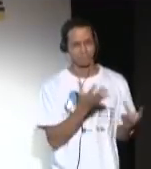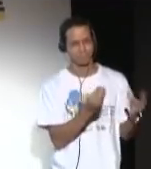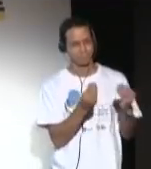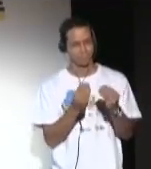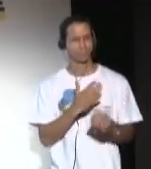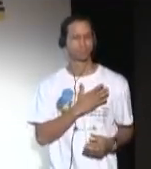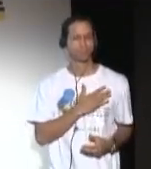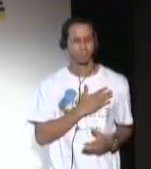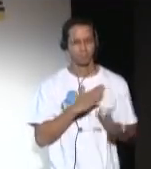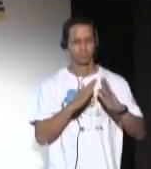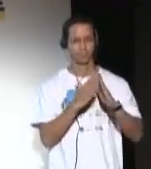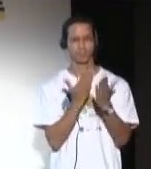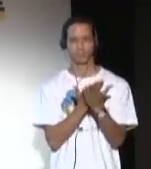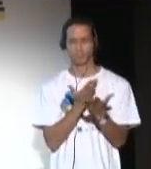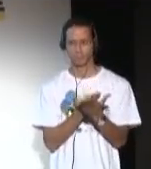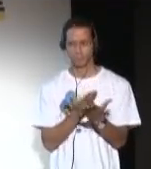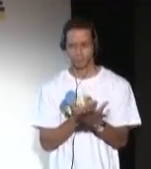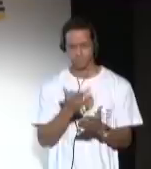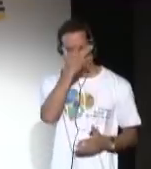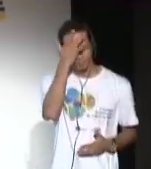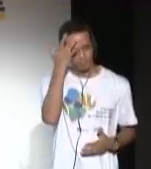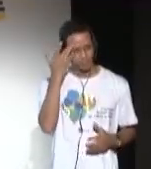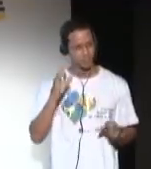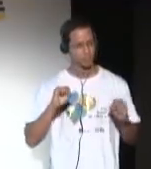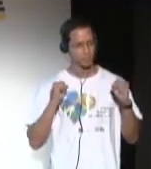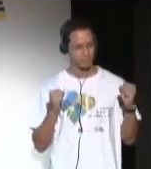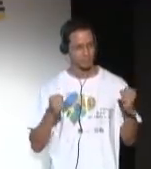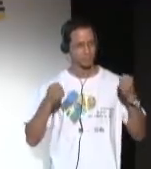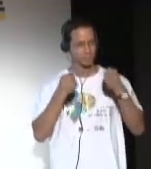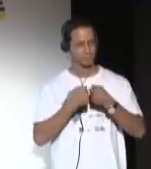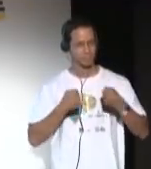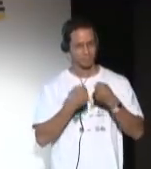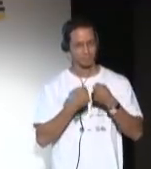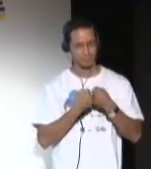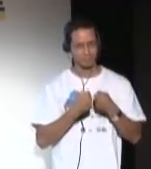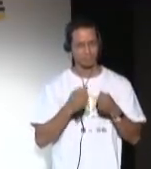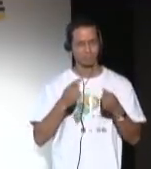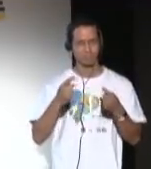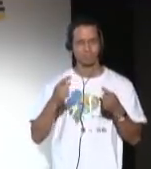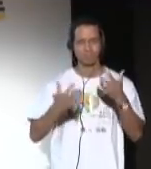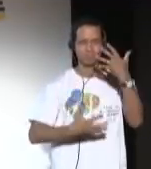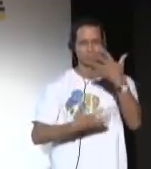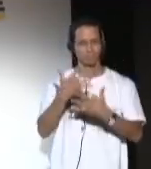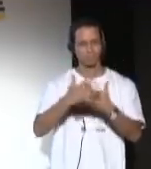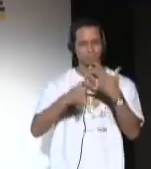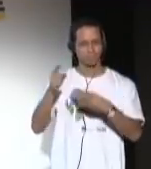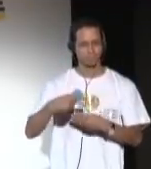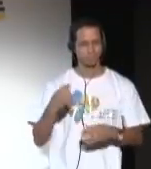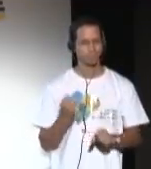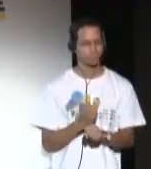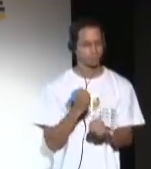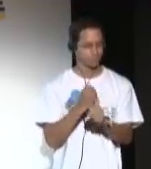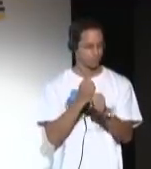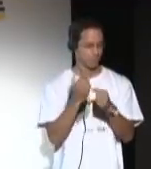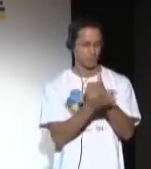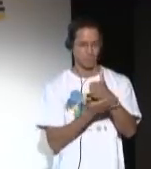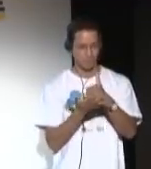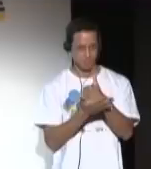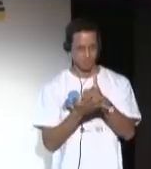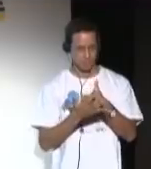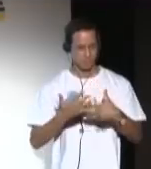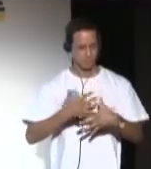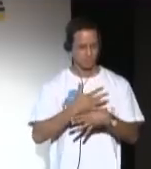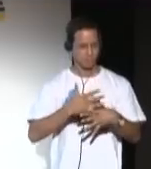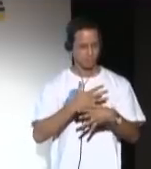no meio da educação. Pessoas que estão lutando aí contra as adversidades para construir as bases para a